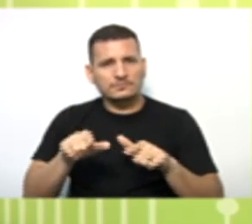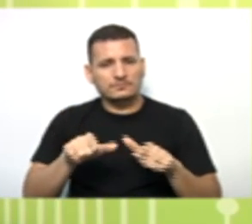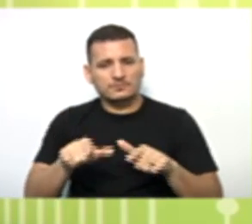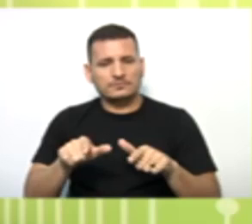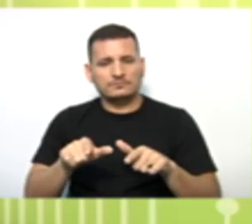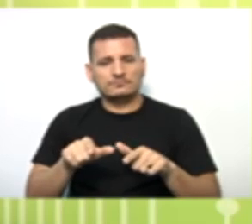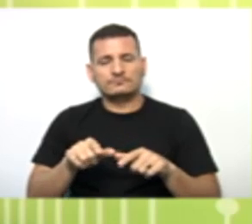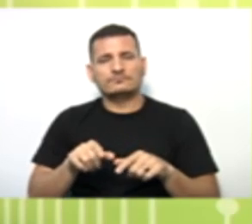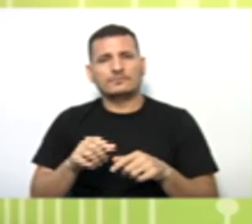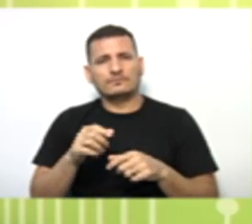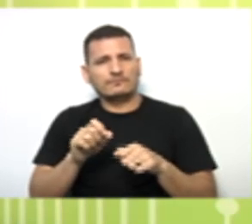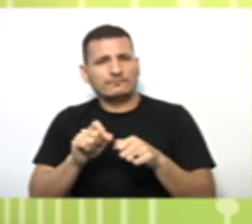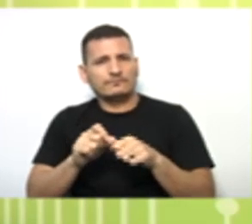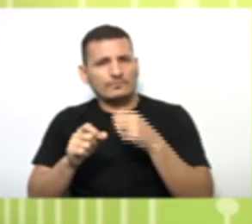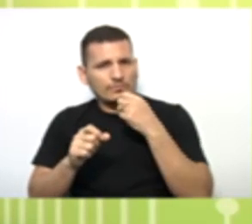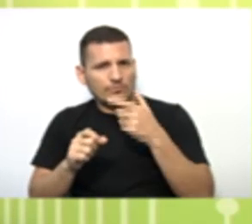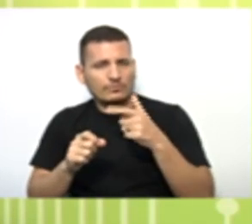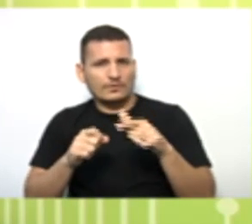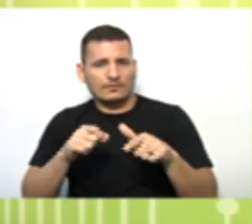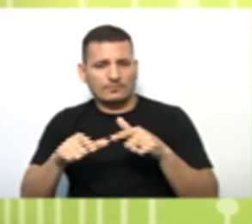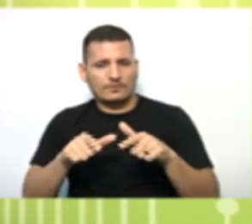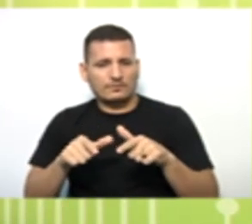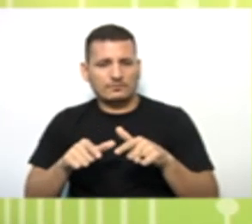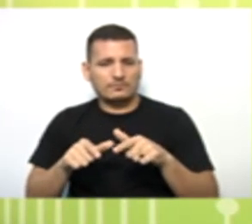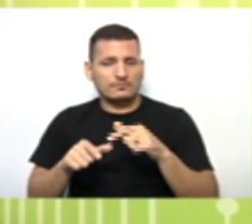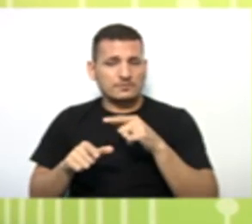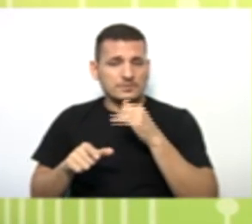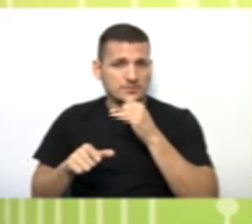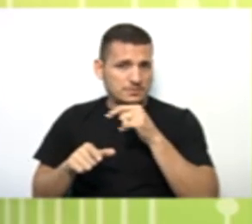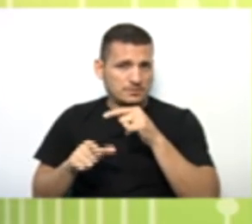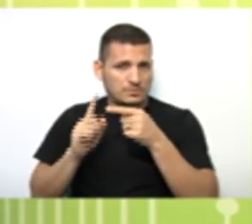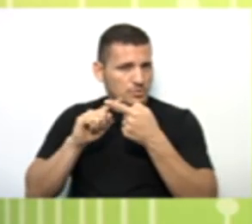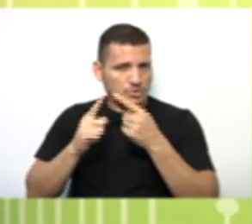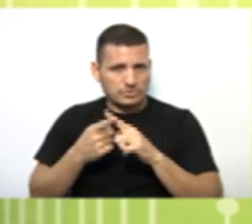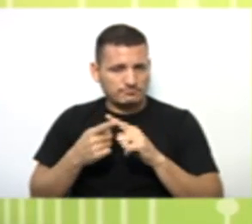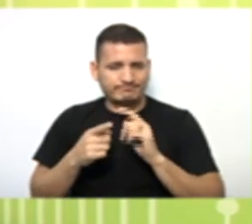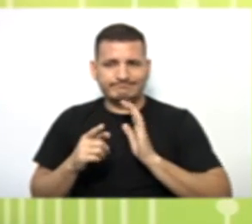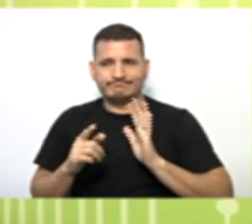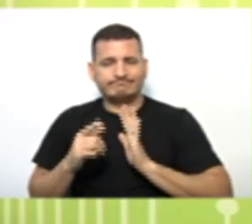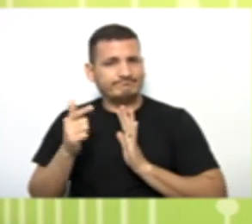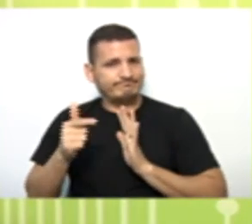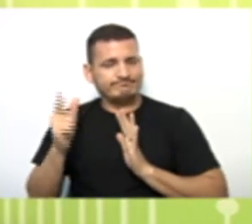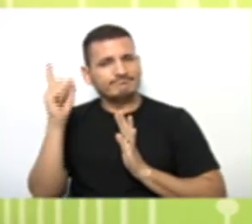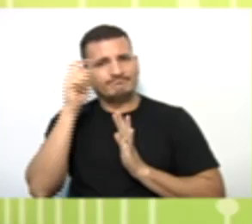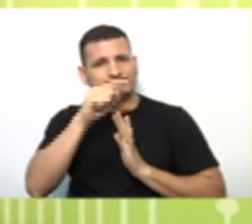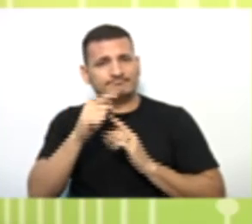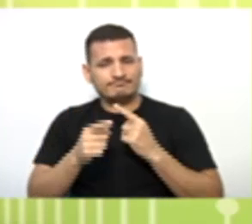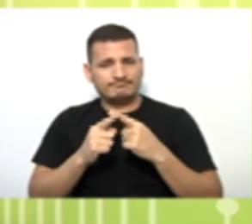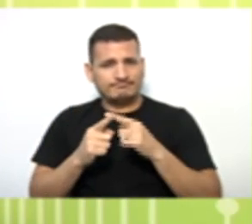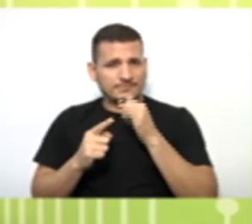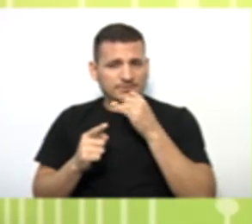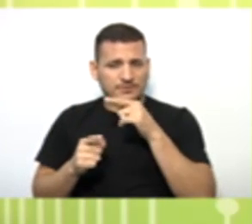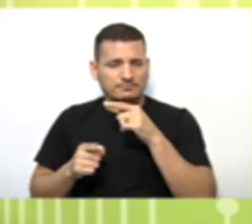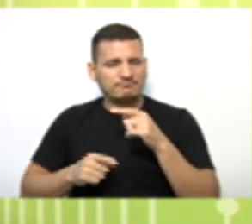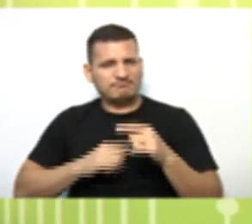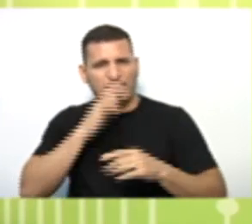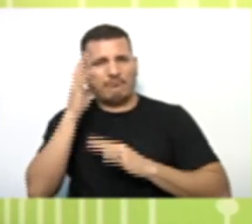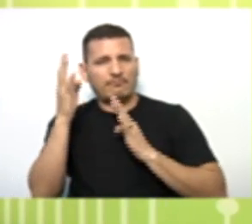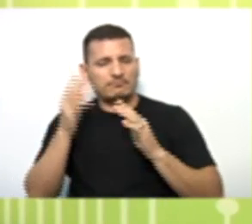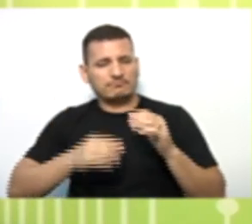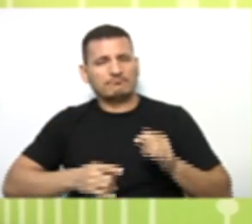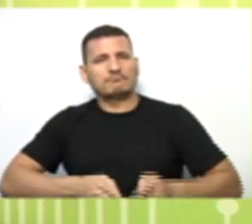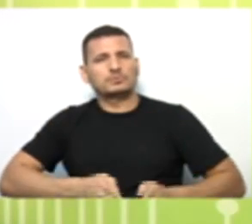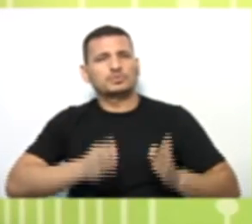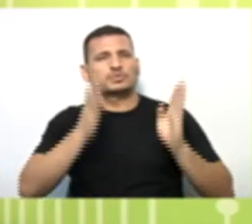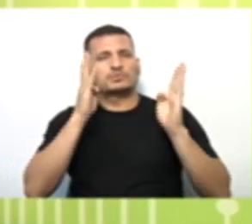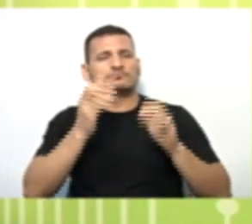professor, um bom trabalho em menos tempo, sem lógica, eu acho que é difícil. Complicado. Porque se ele for na doida, projetar algo na doida, projetar algo